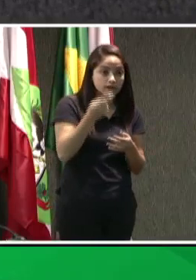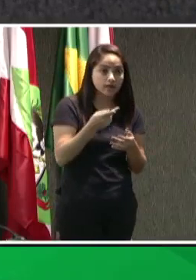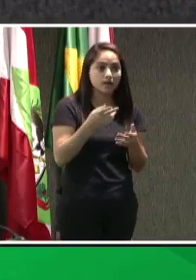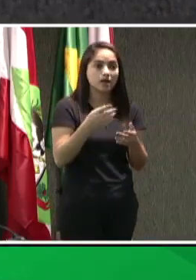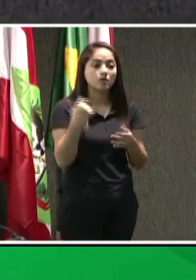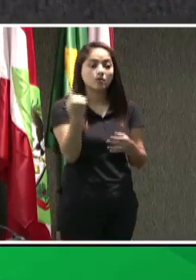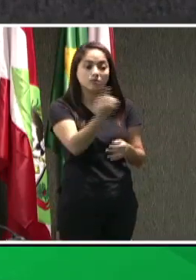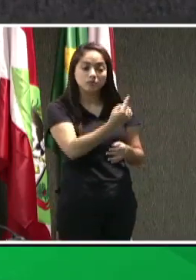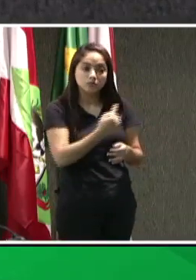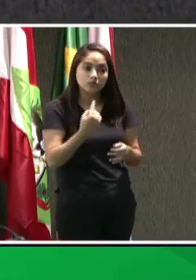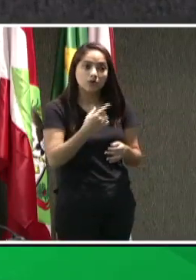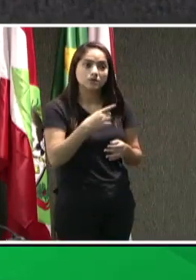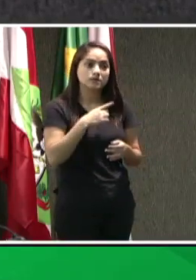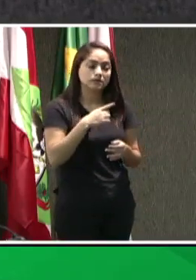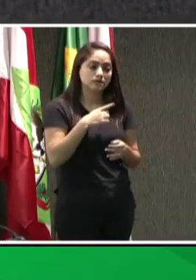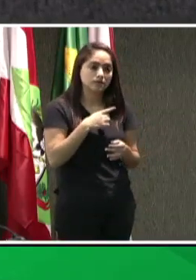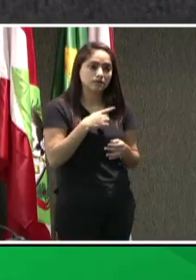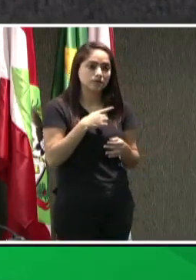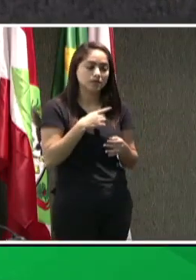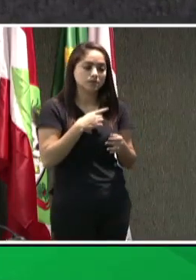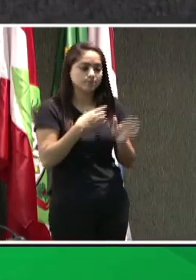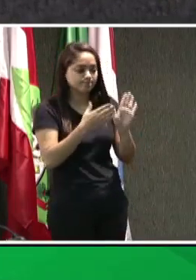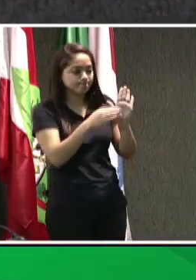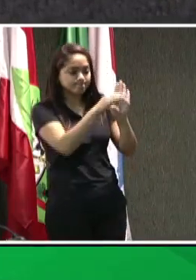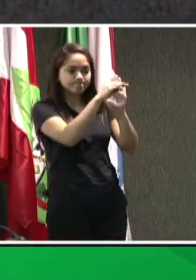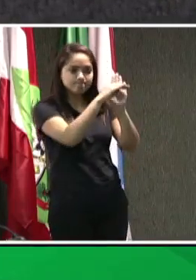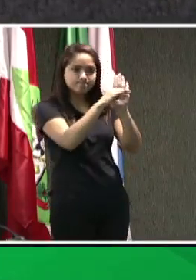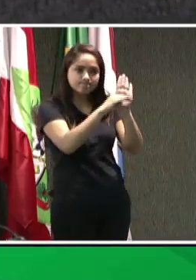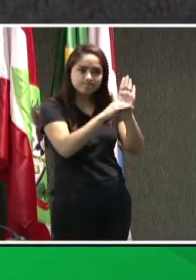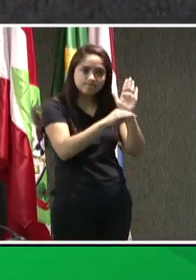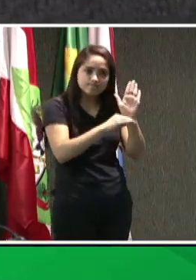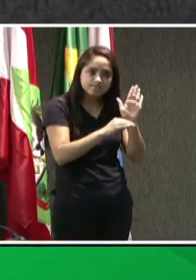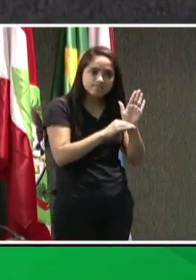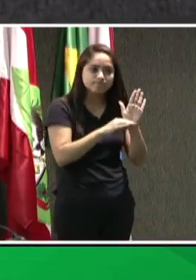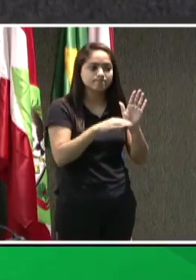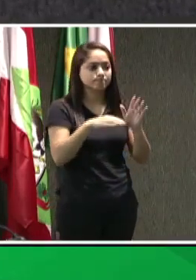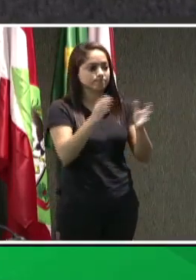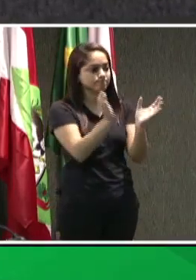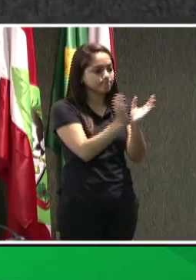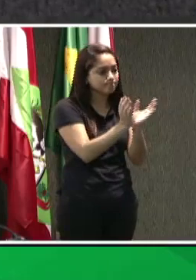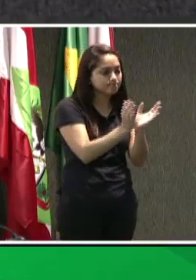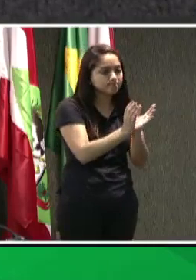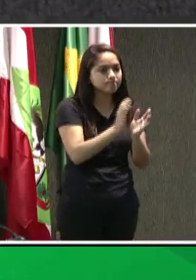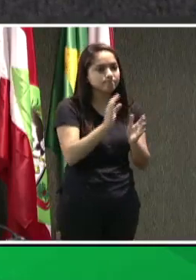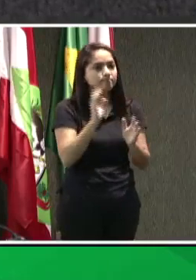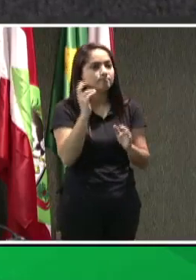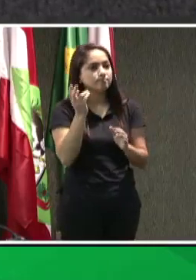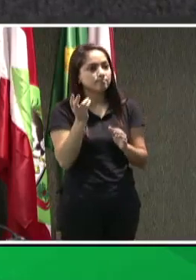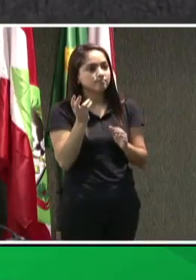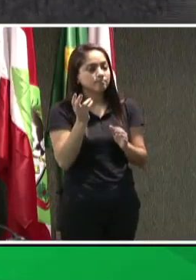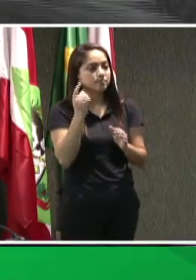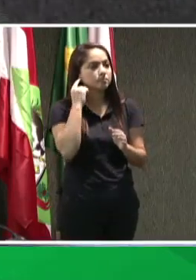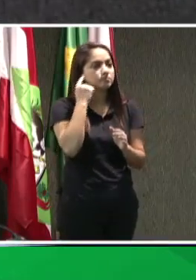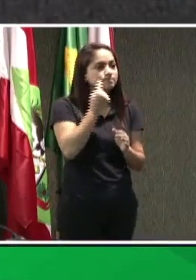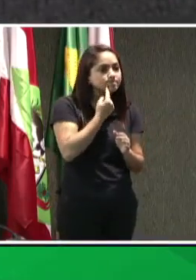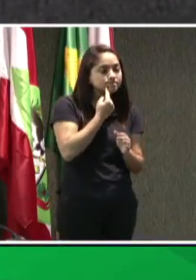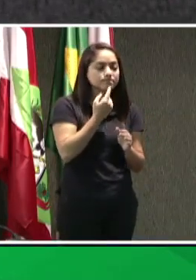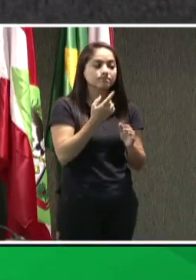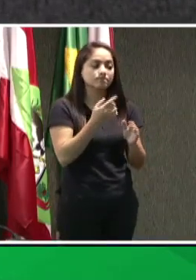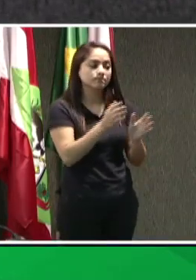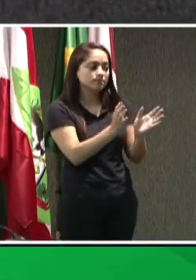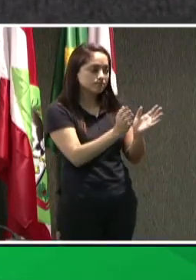como nós temos uma pauta grande, que é da comunidade surda, nós temos a pauta